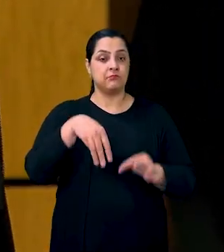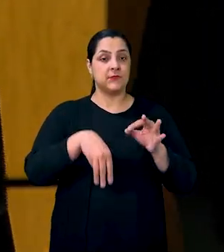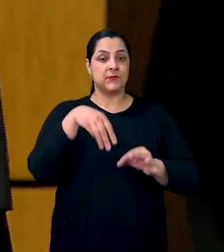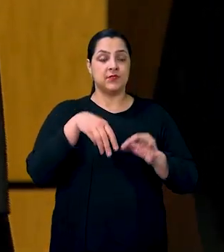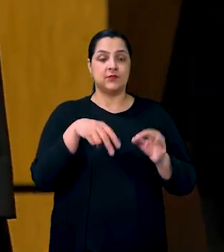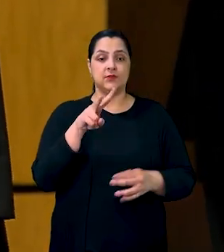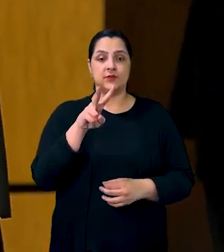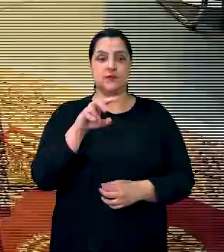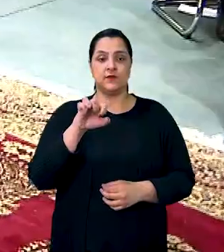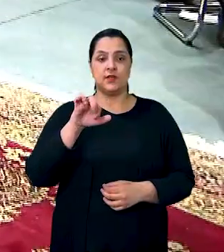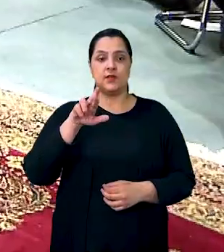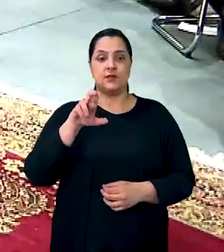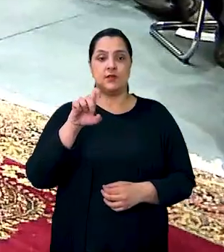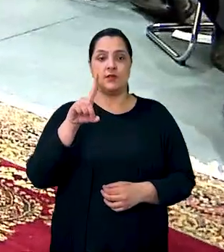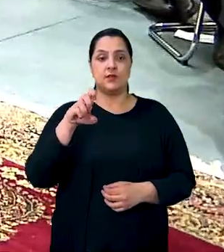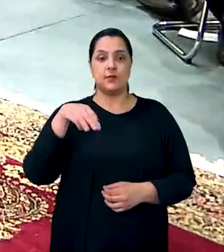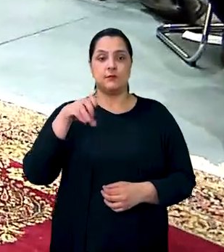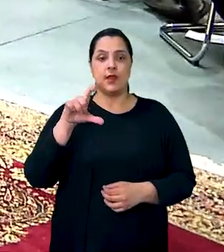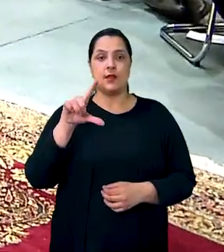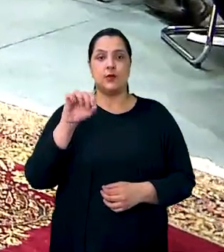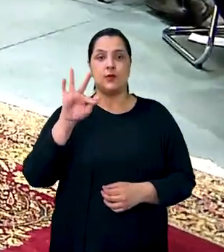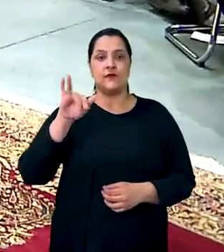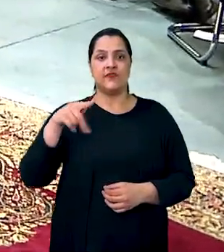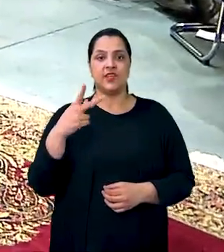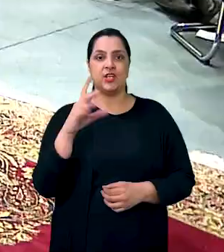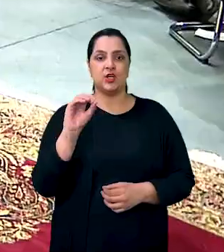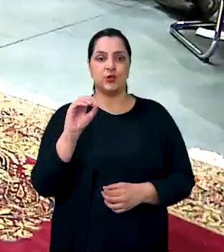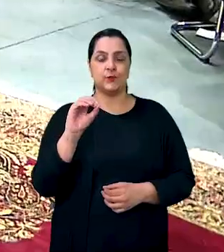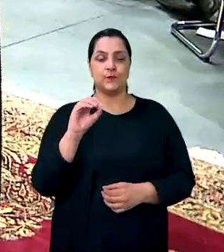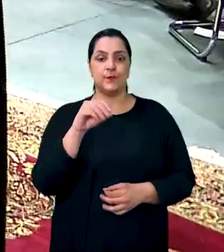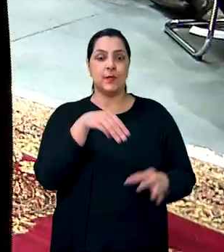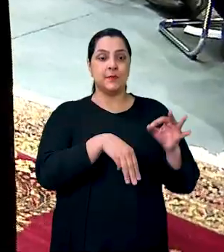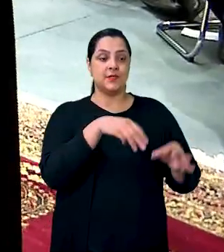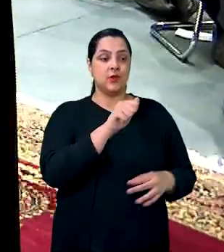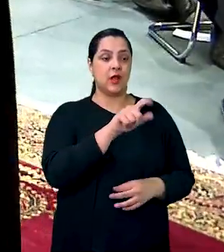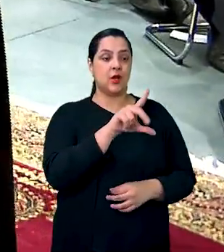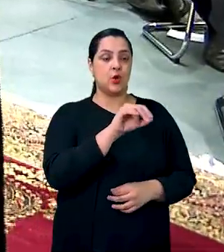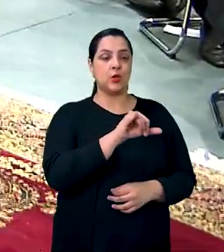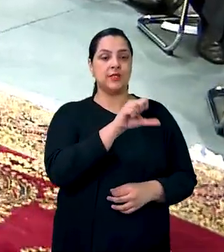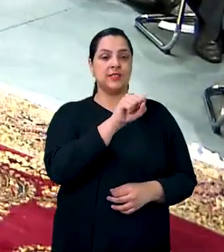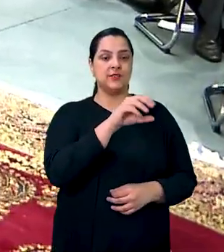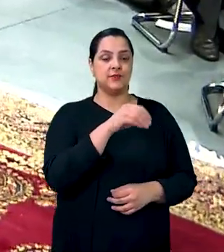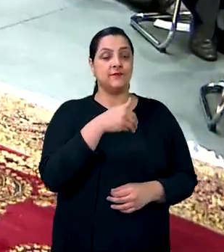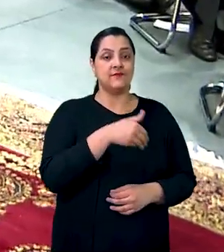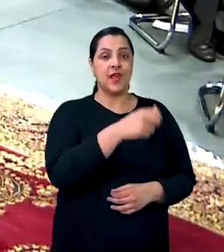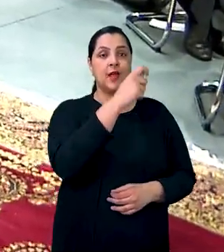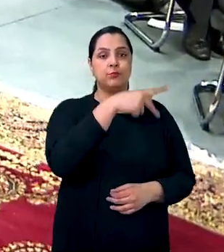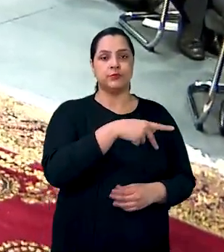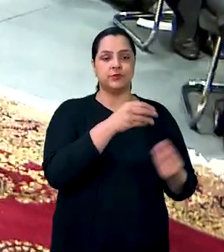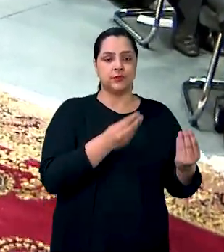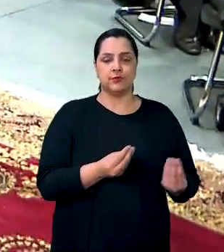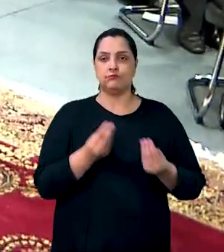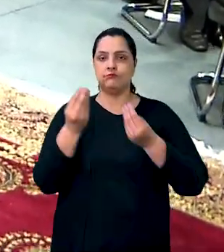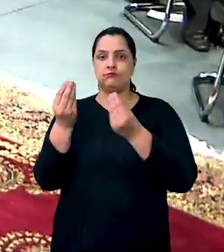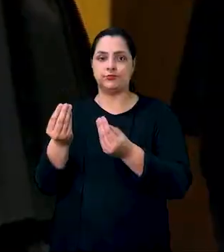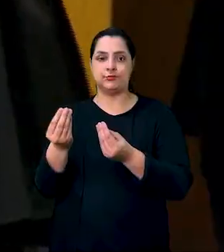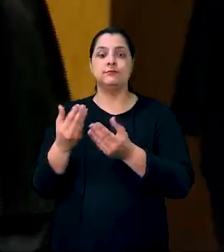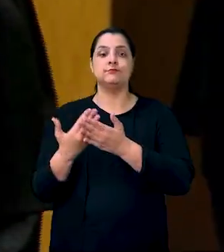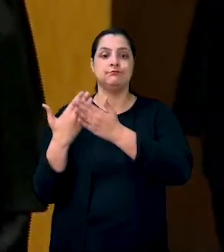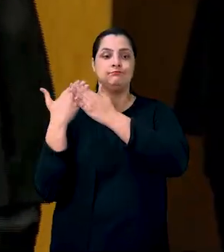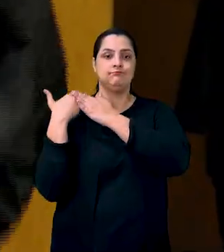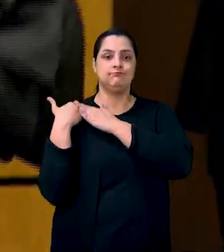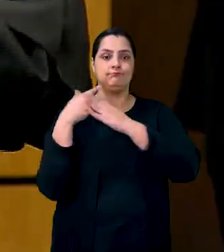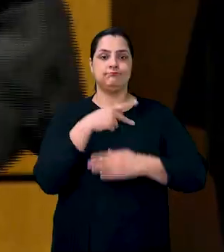O ministro Vieira de Mello Filho recebeu do ministro Aloísio Corrêa da Veiga, que está prestes a se aposentar,